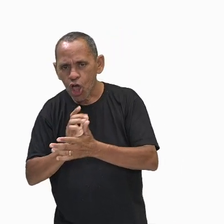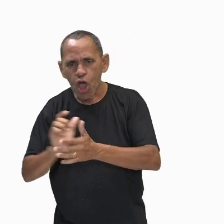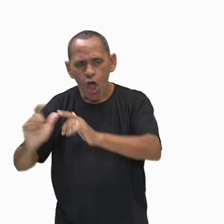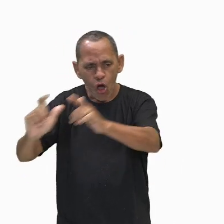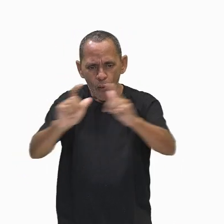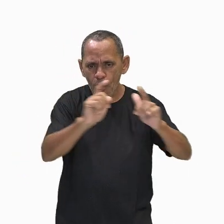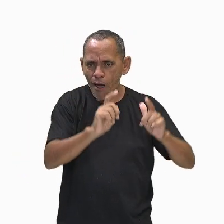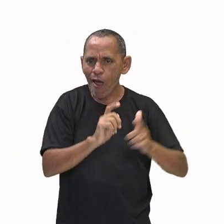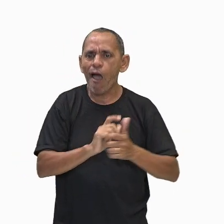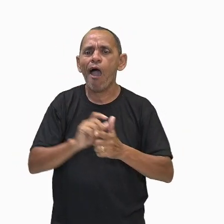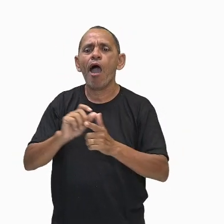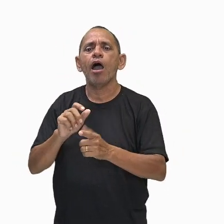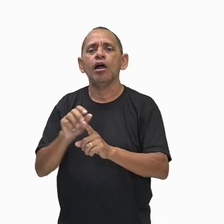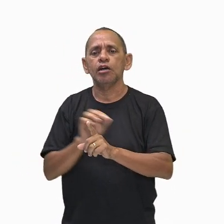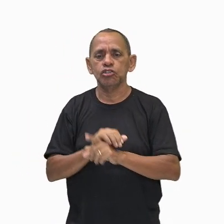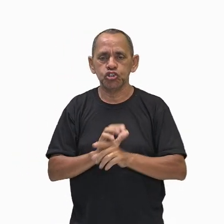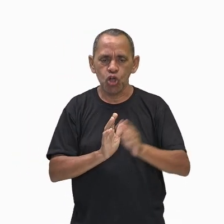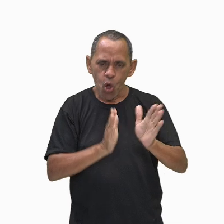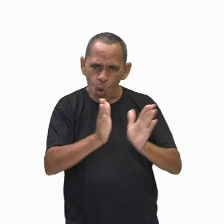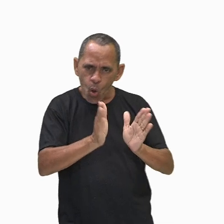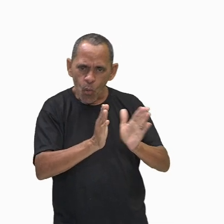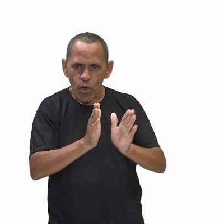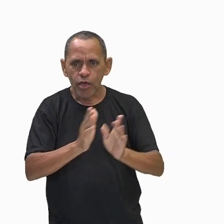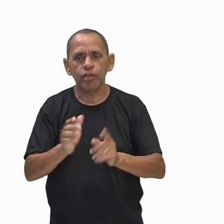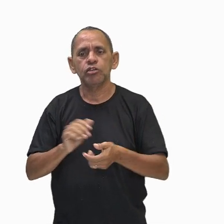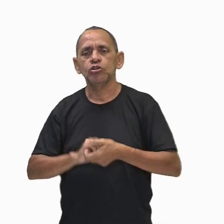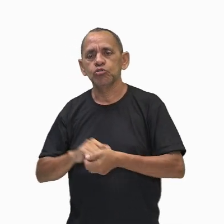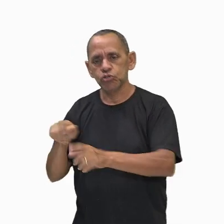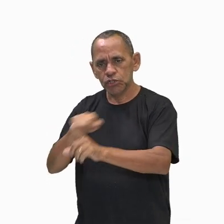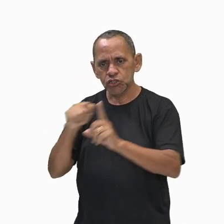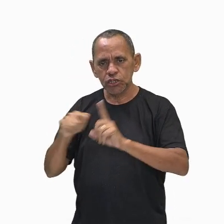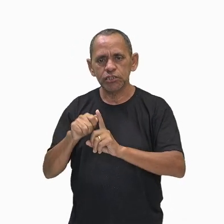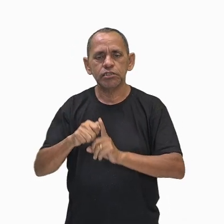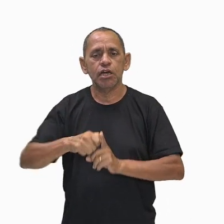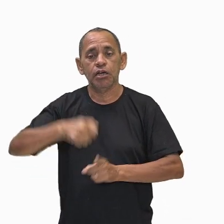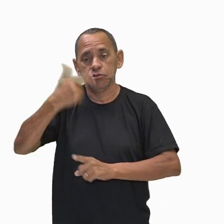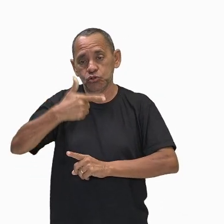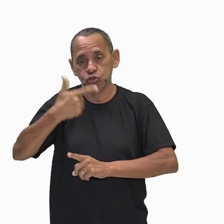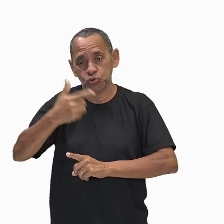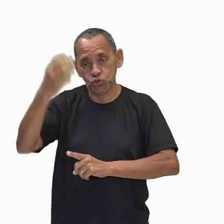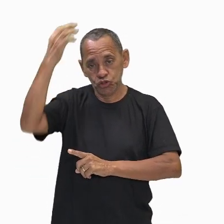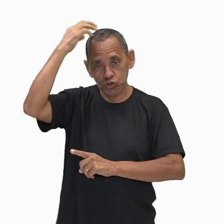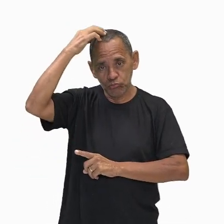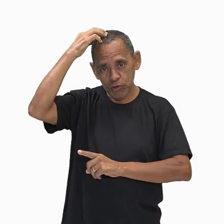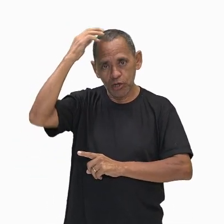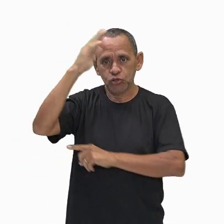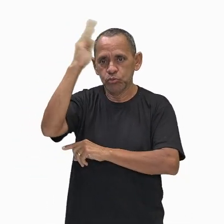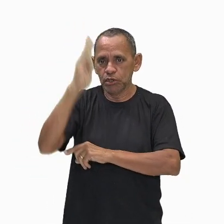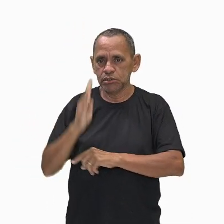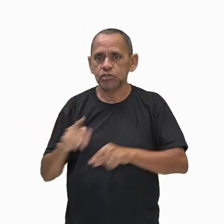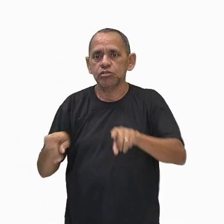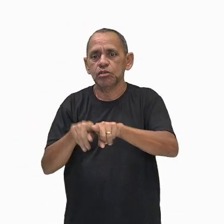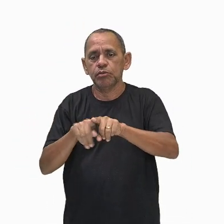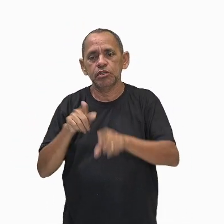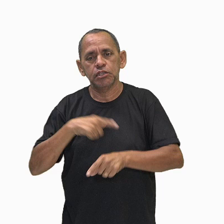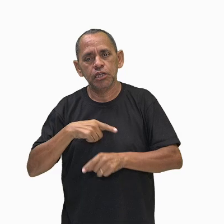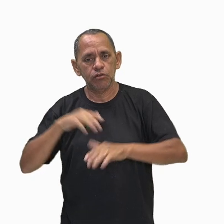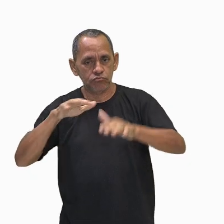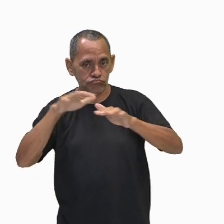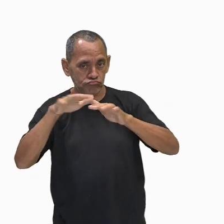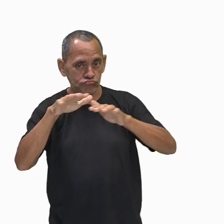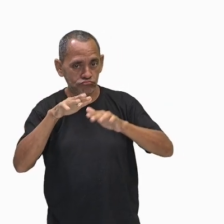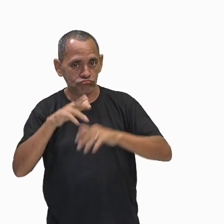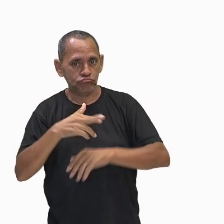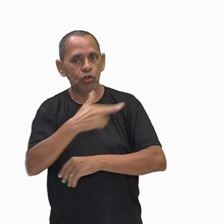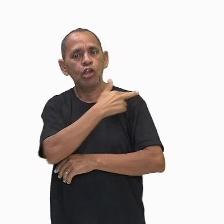só, alguns fatores, então, contribuíram para a crise do Segundo Império Brasileiro. Então, nós temos aí o movimento